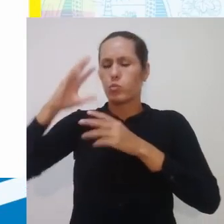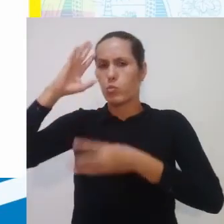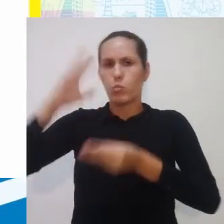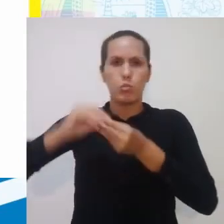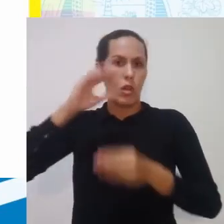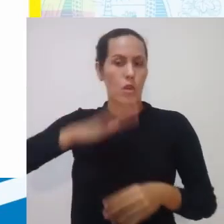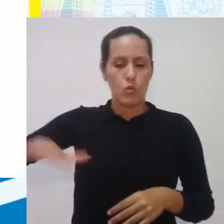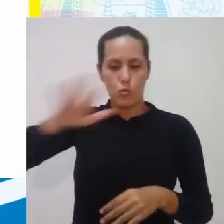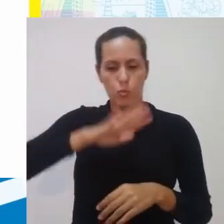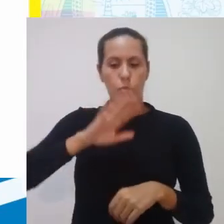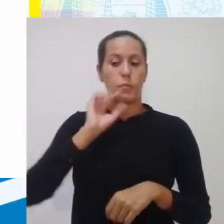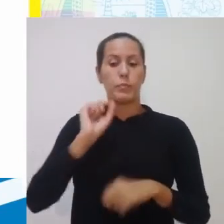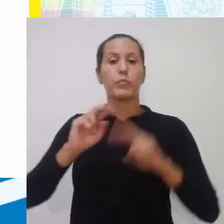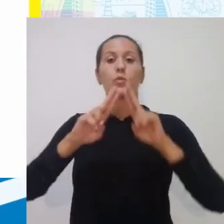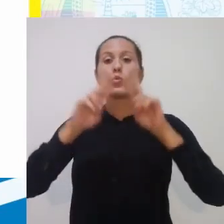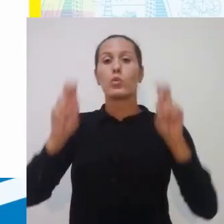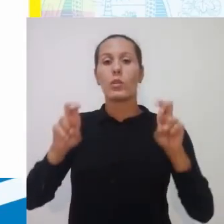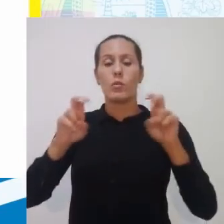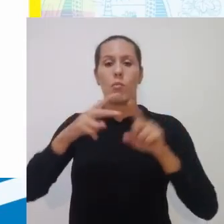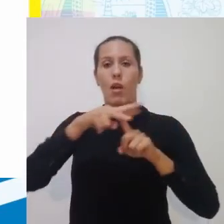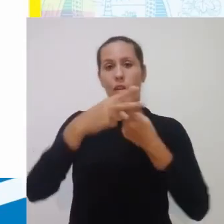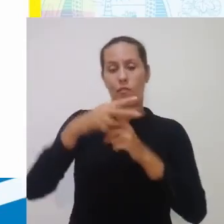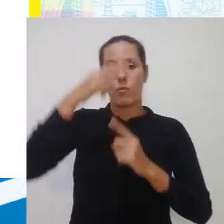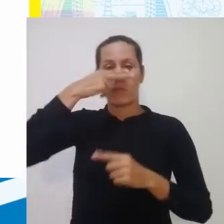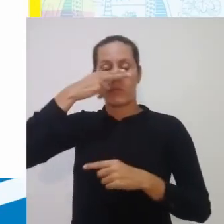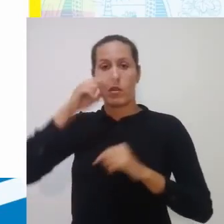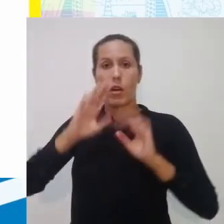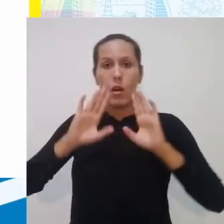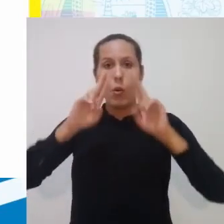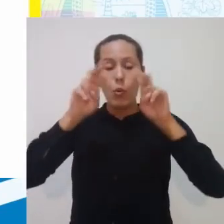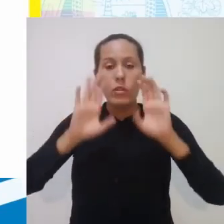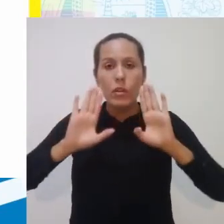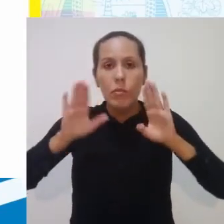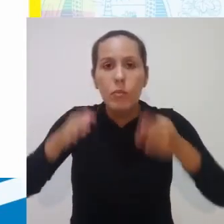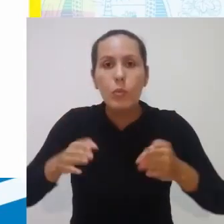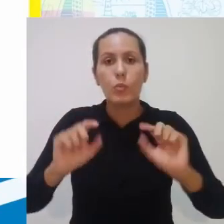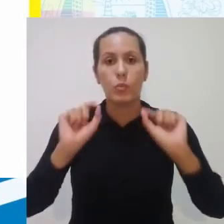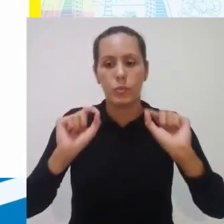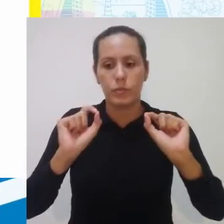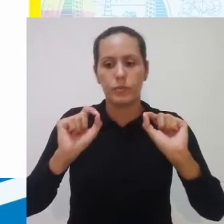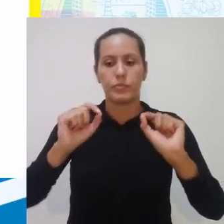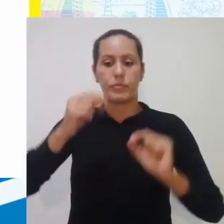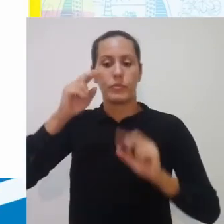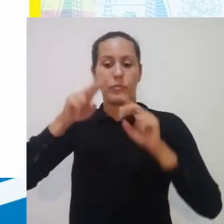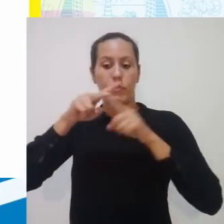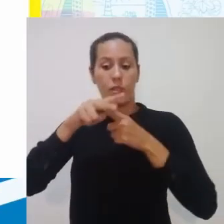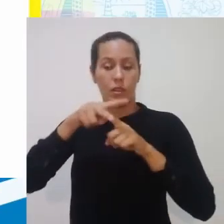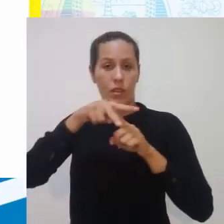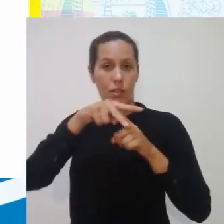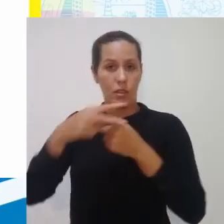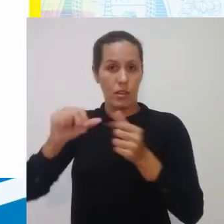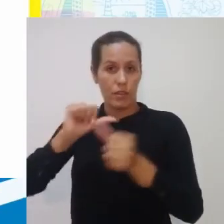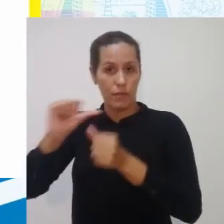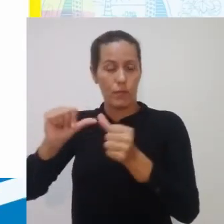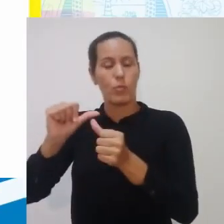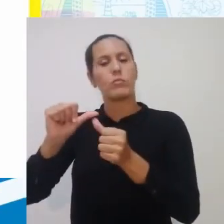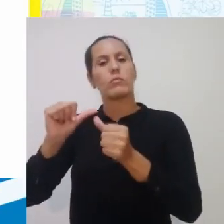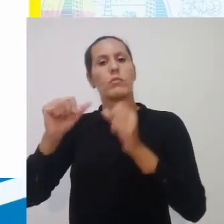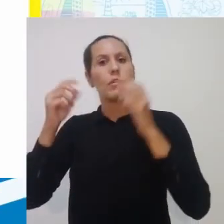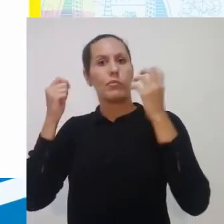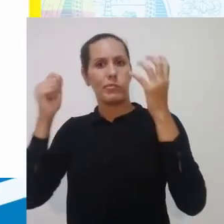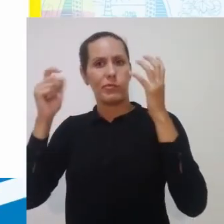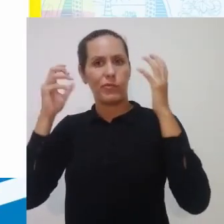Reforma Protestante. Então observe que o tema central dela, que é a Reforma Protestante, ela colocou